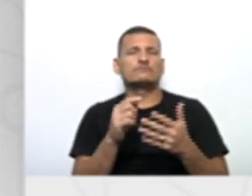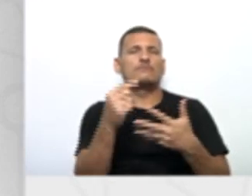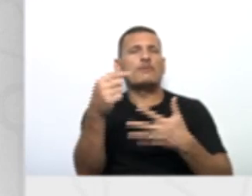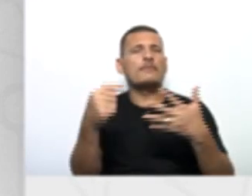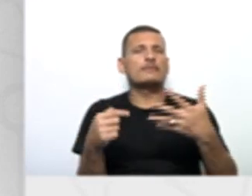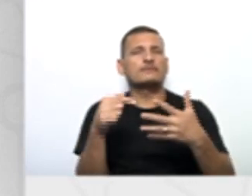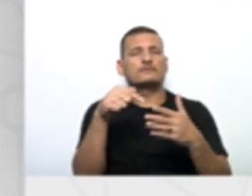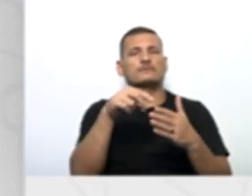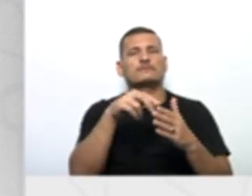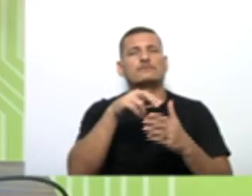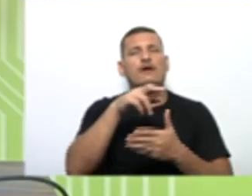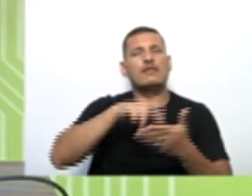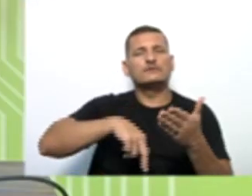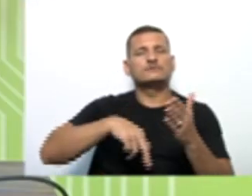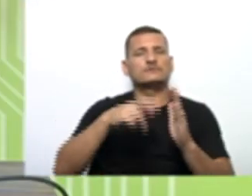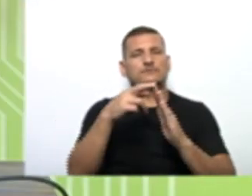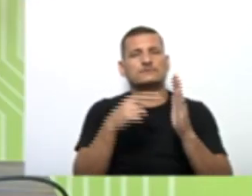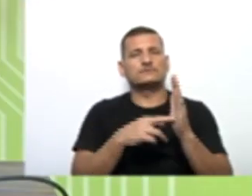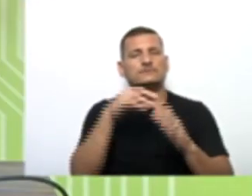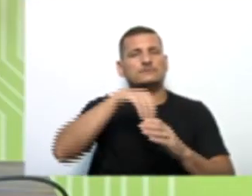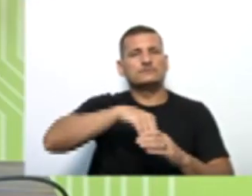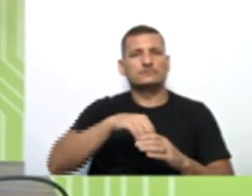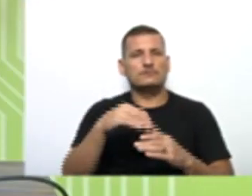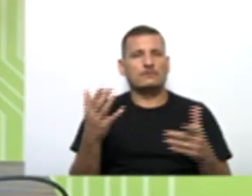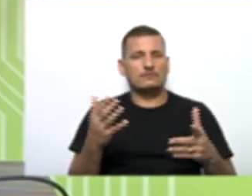dessa redação? Para a redação,